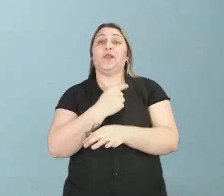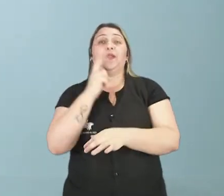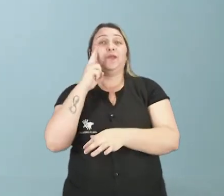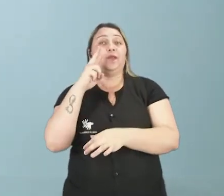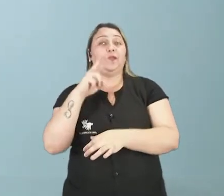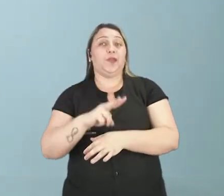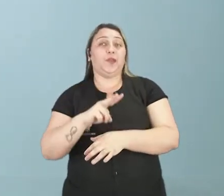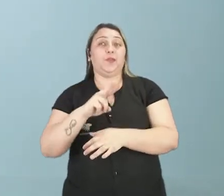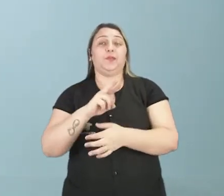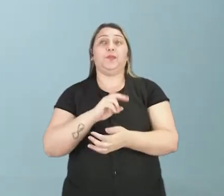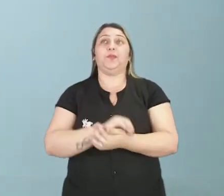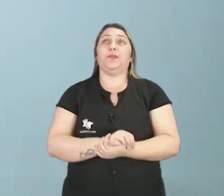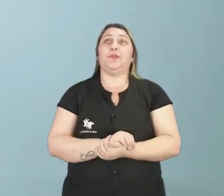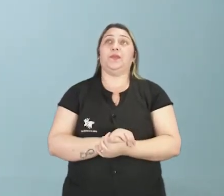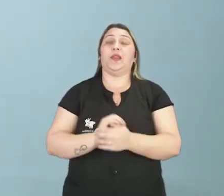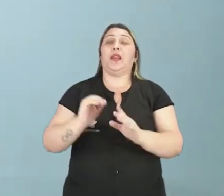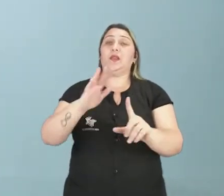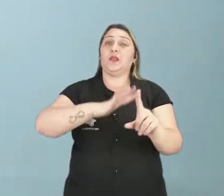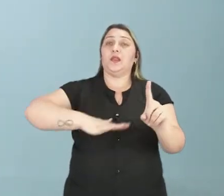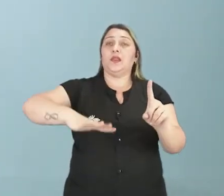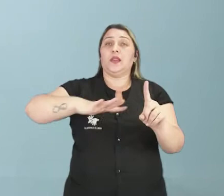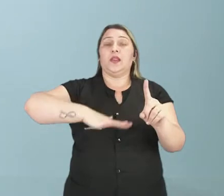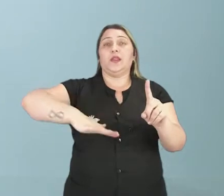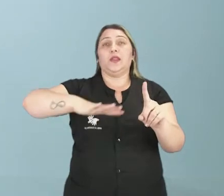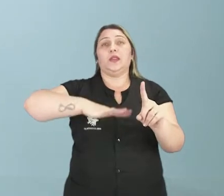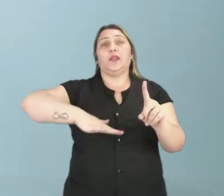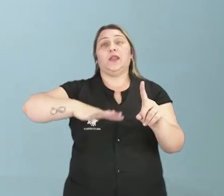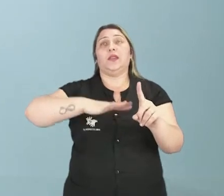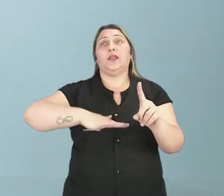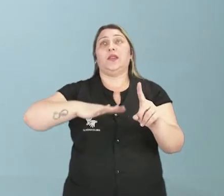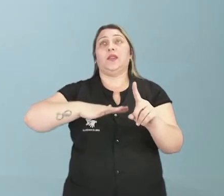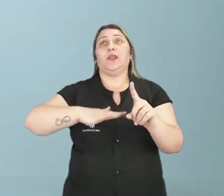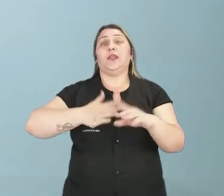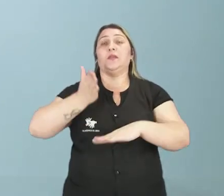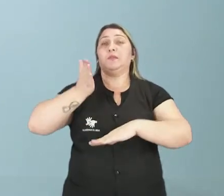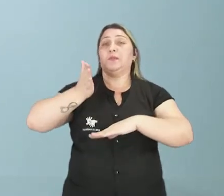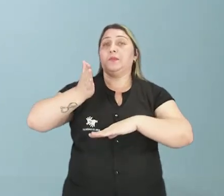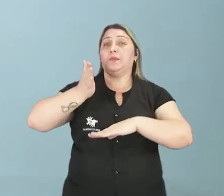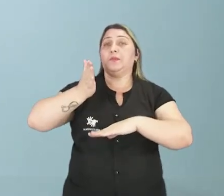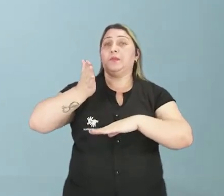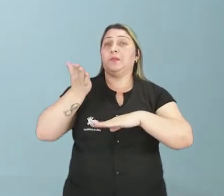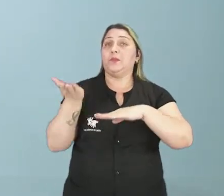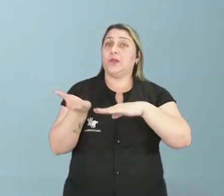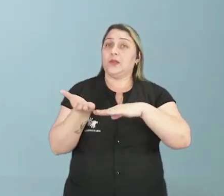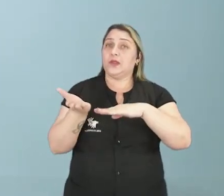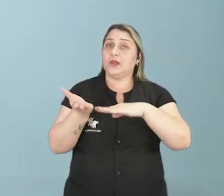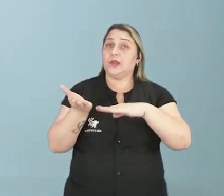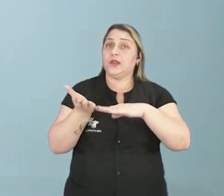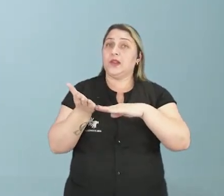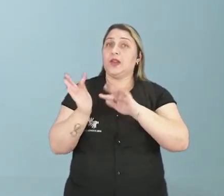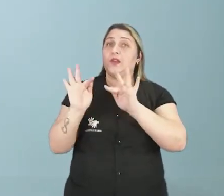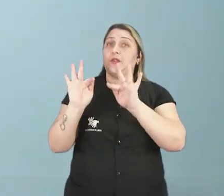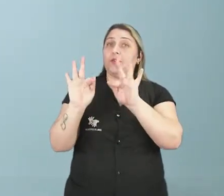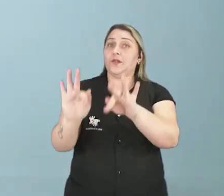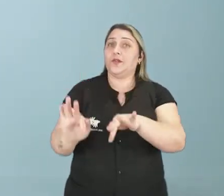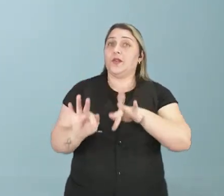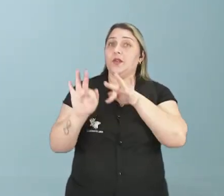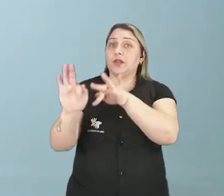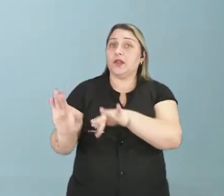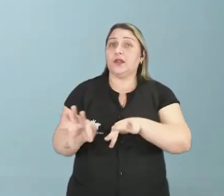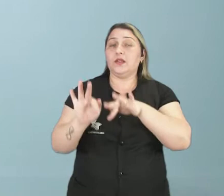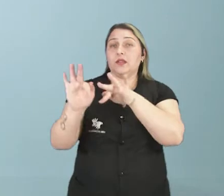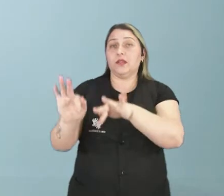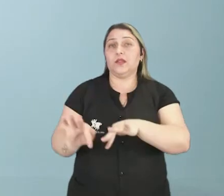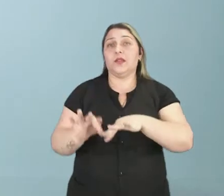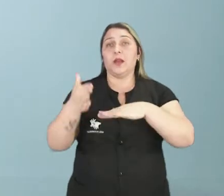ver que a sociedade moderna, na passagem do feudalismo para